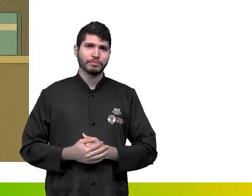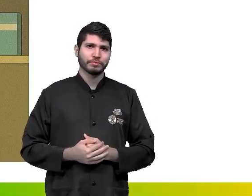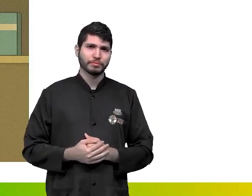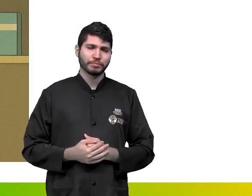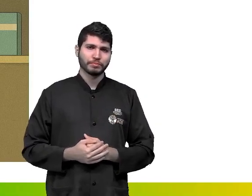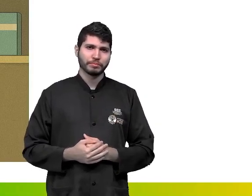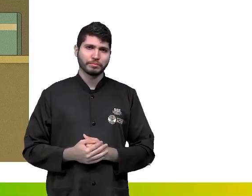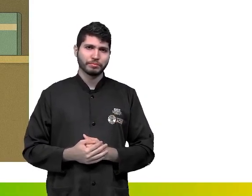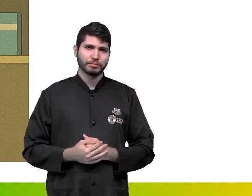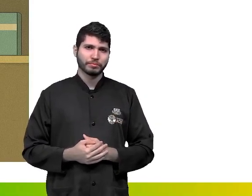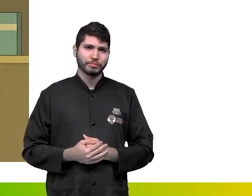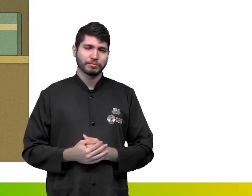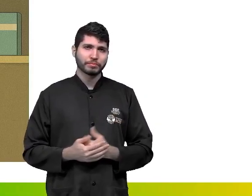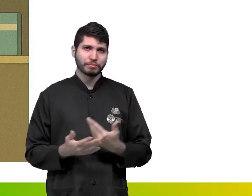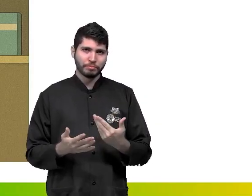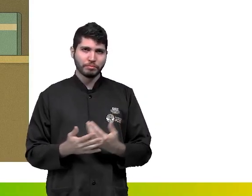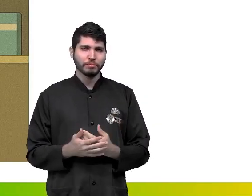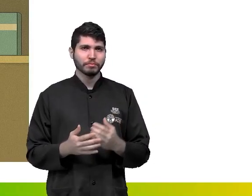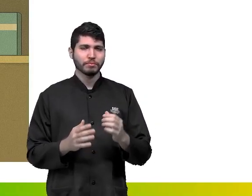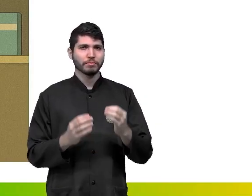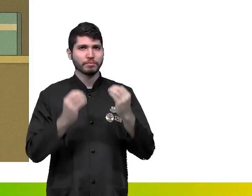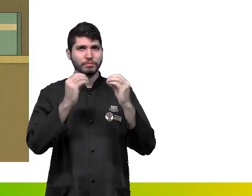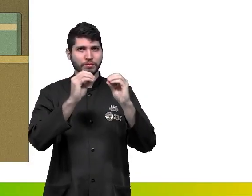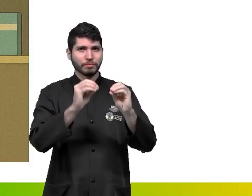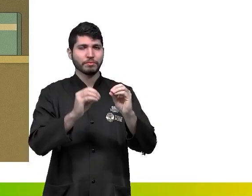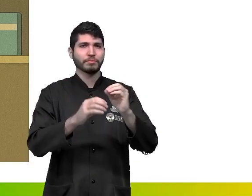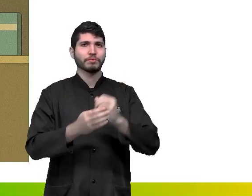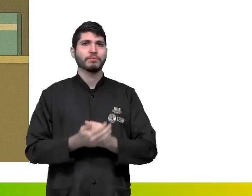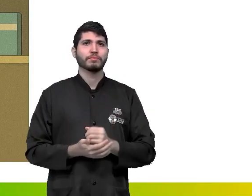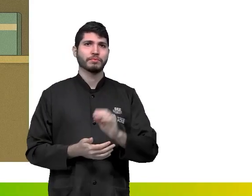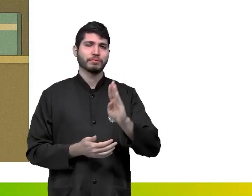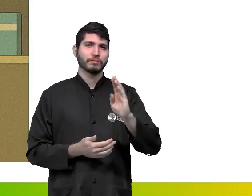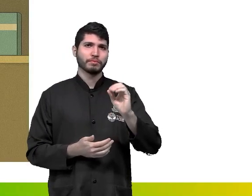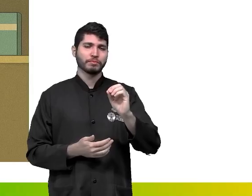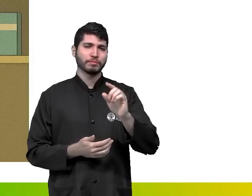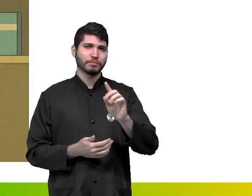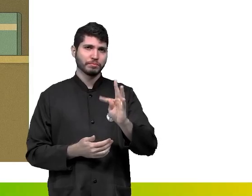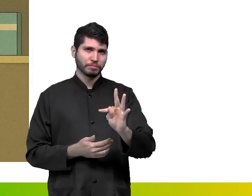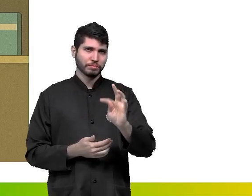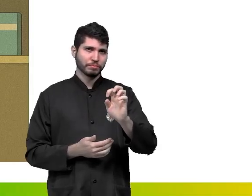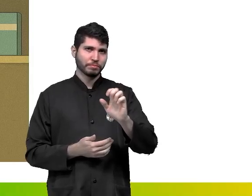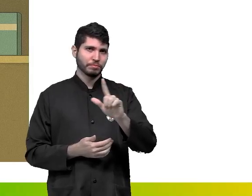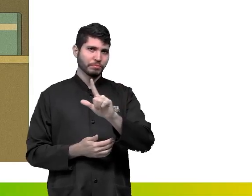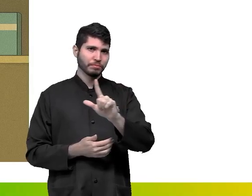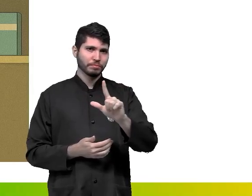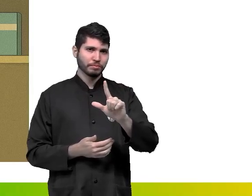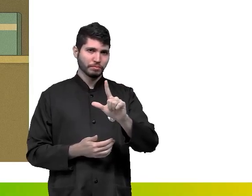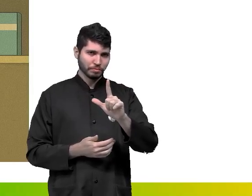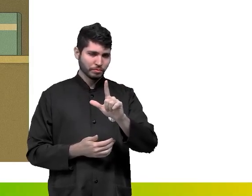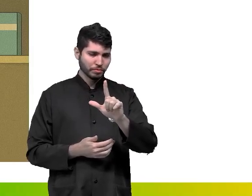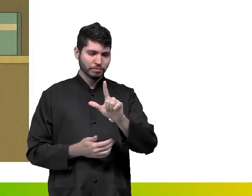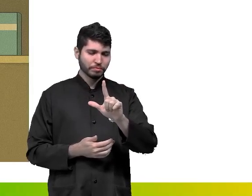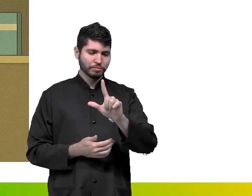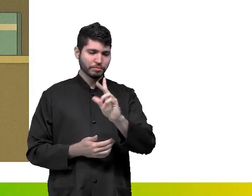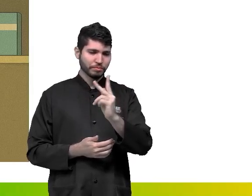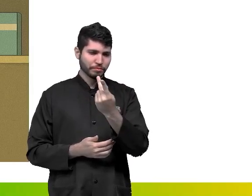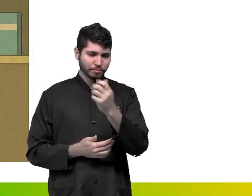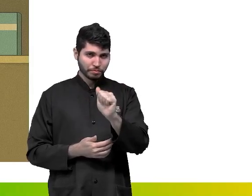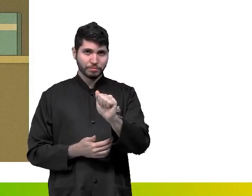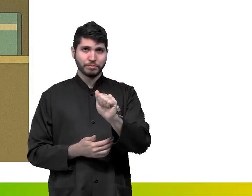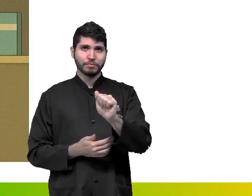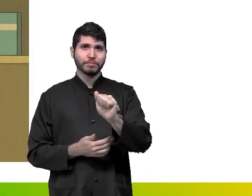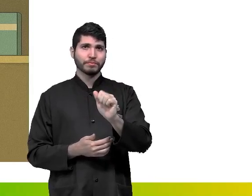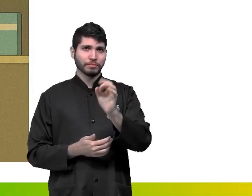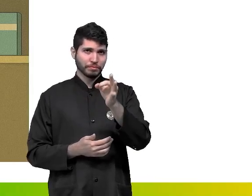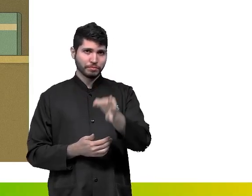Então, o correto aqui seria botelha, porque é como se diz garrafa em espanhol. Quanto custa uma botelha de xarope? Então, usar a